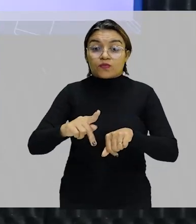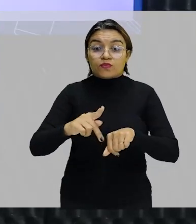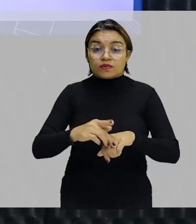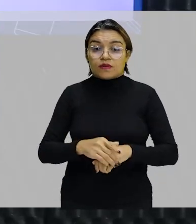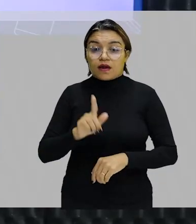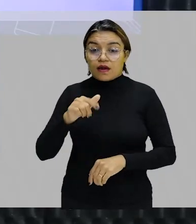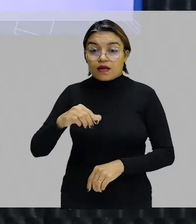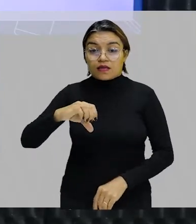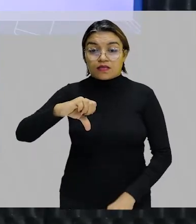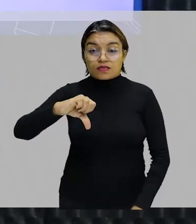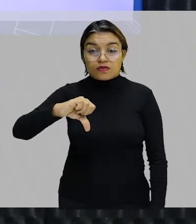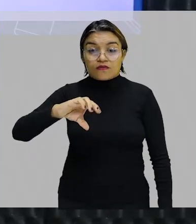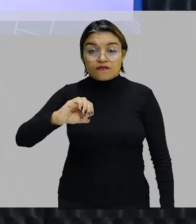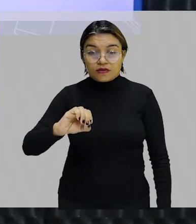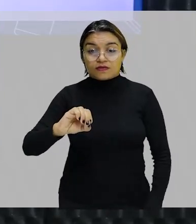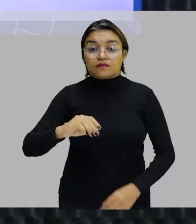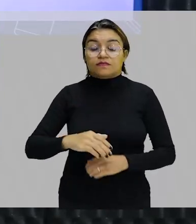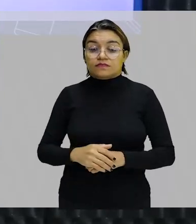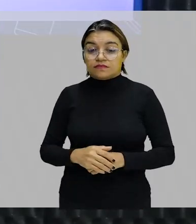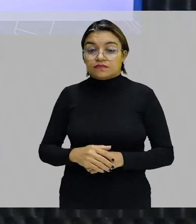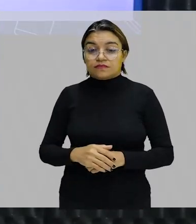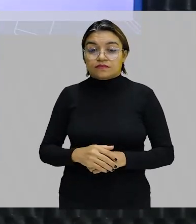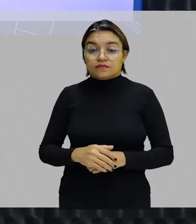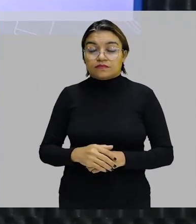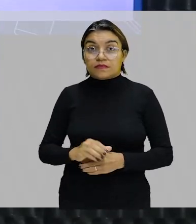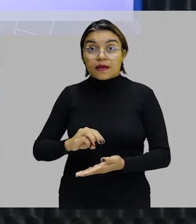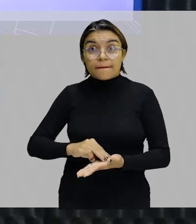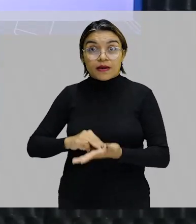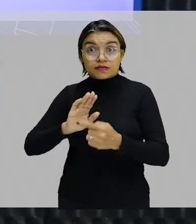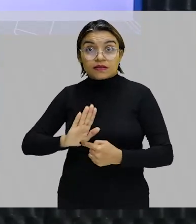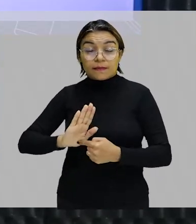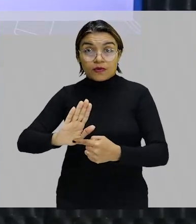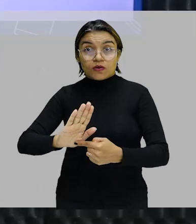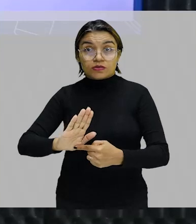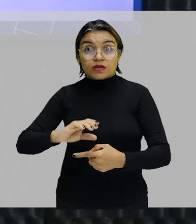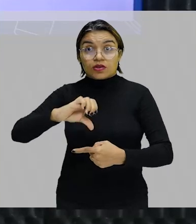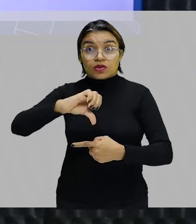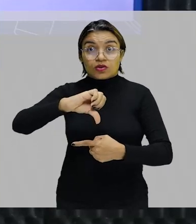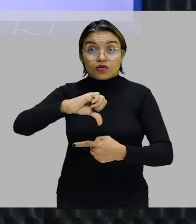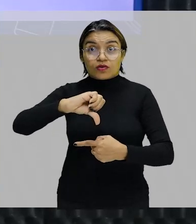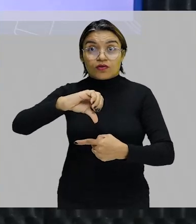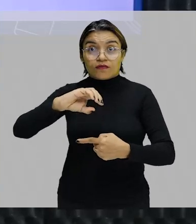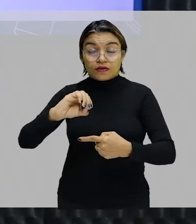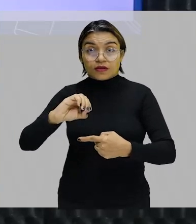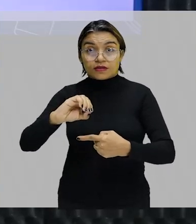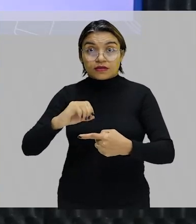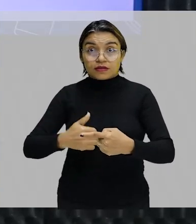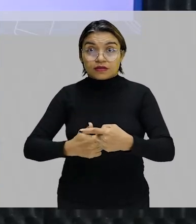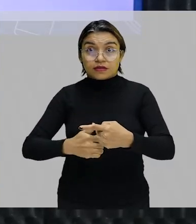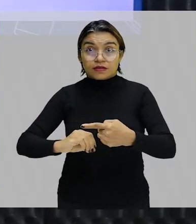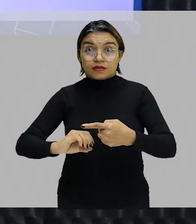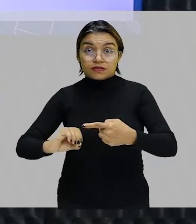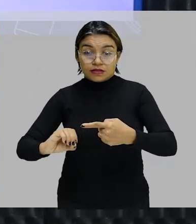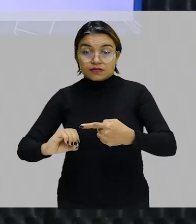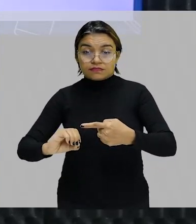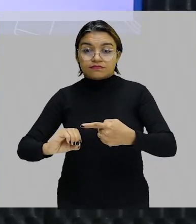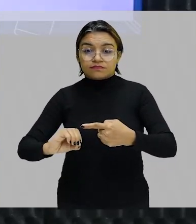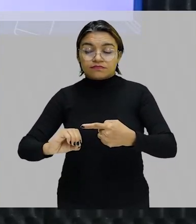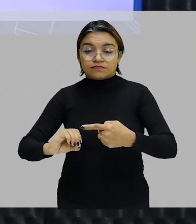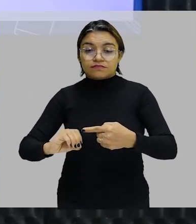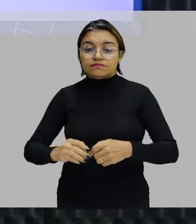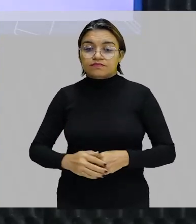massa total, a massa da amostra? 100 gramas. 90 dividido por 100, 0,9, certo? Então,